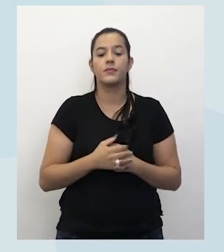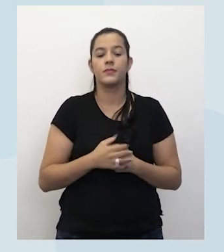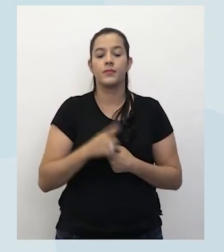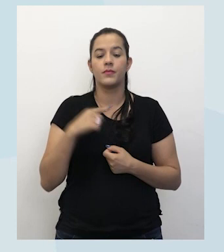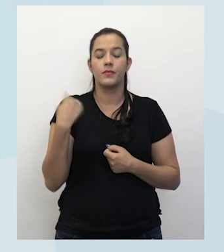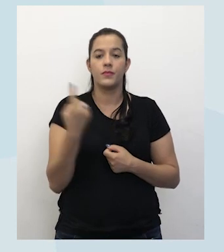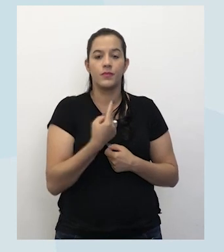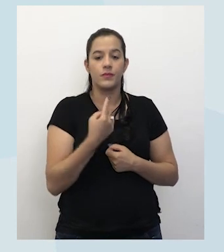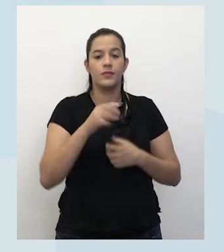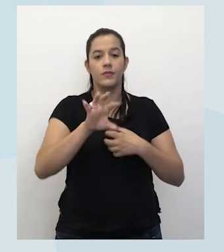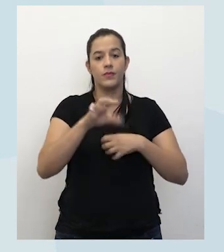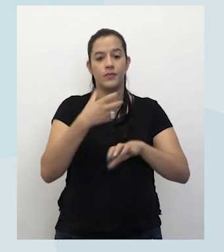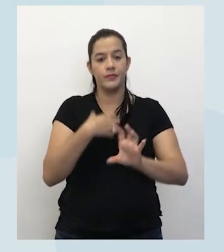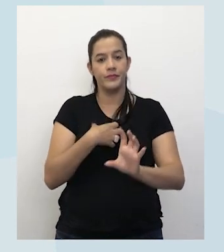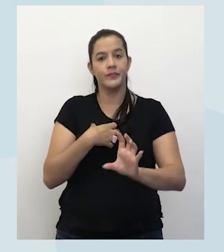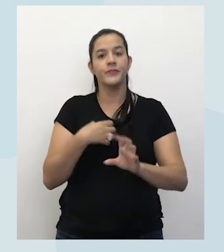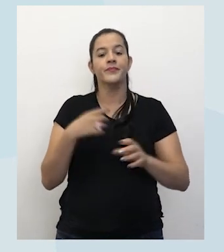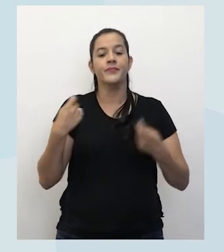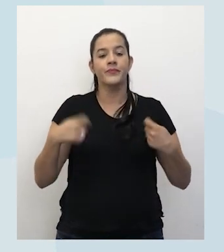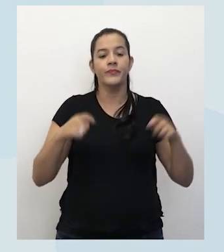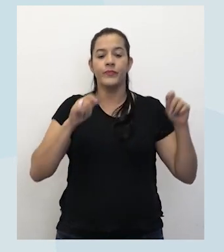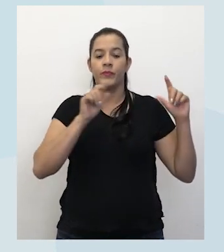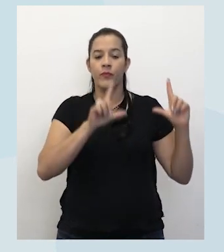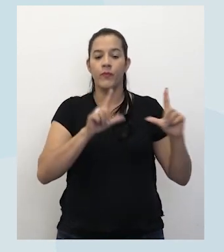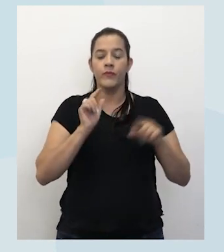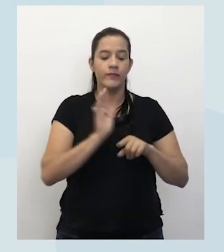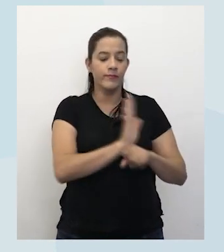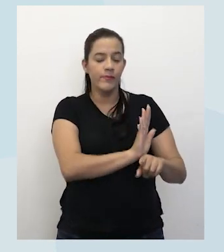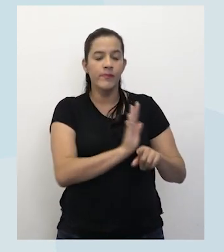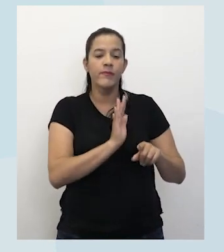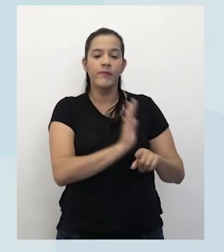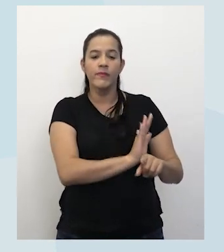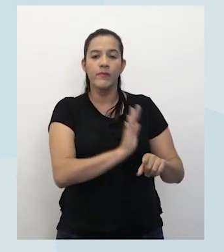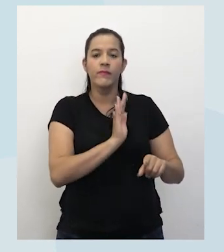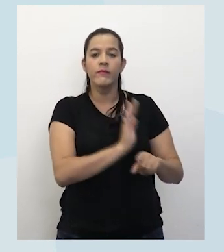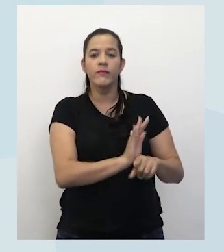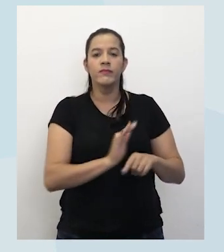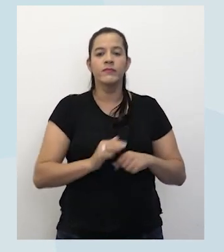gente tem a empatia, na figura de um ajudando o outro.